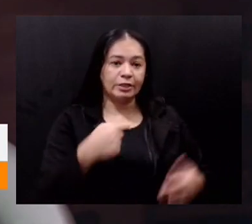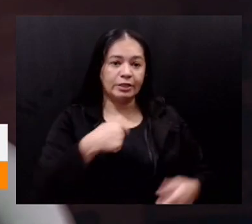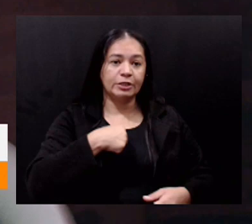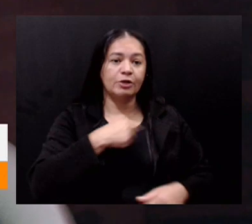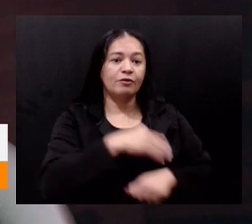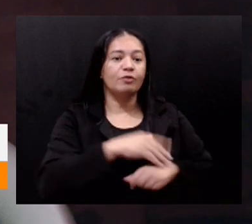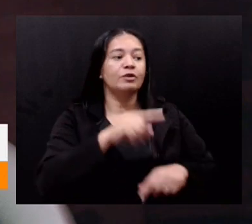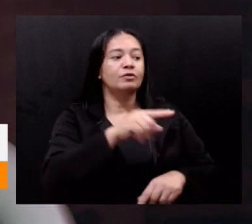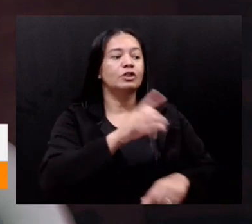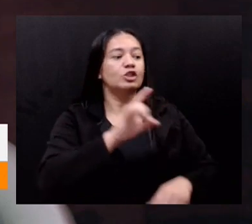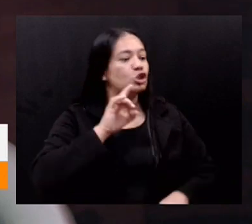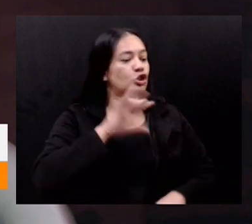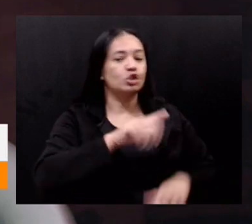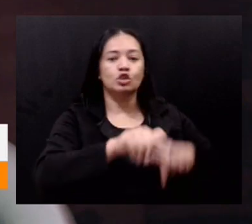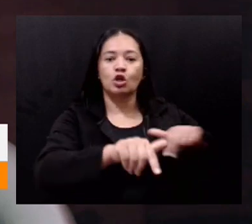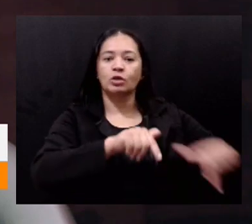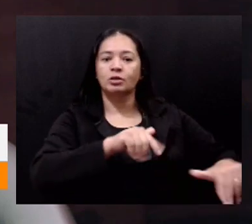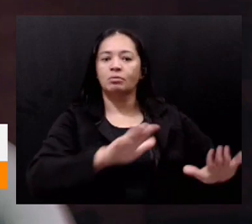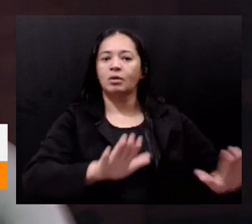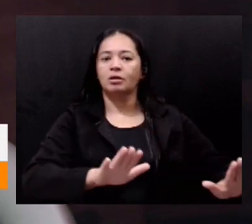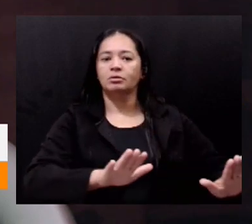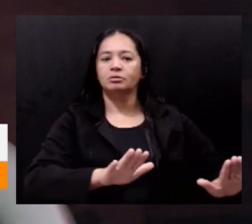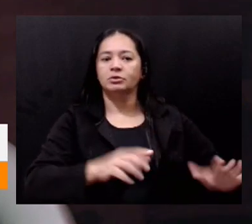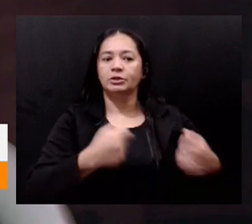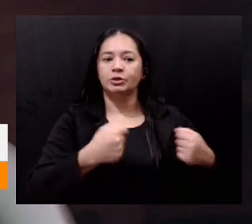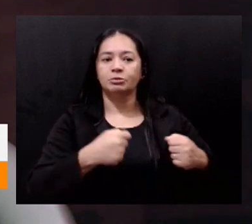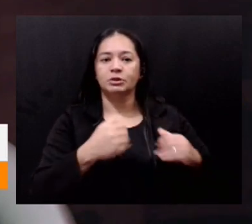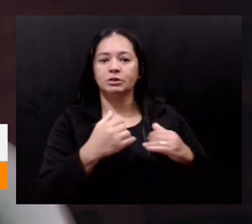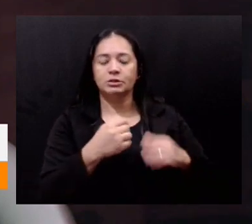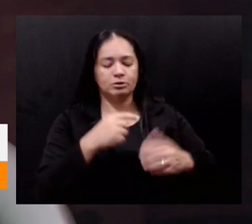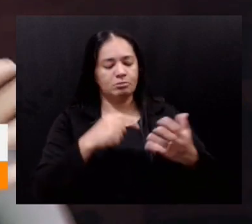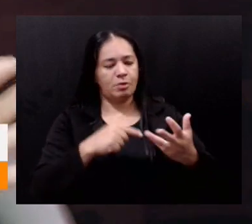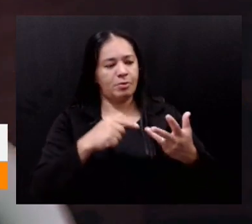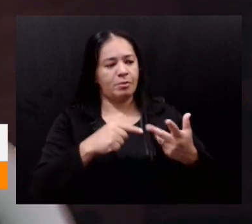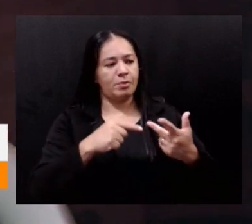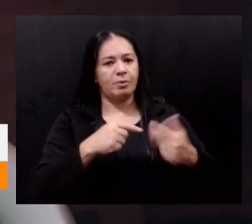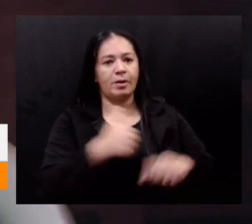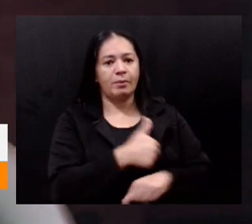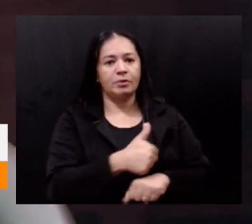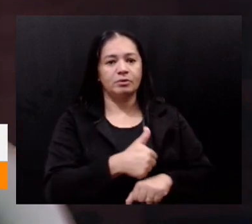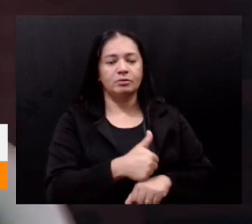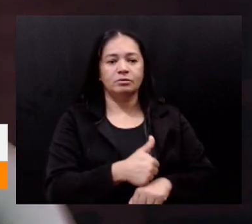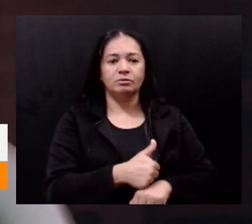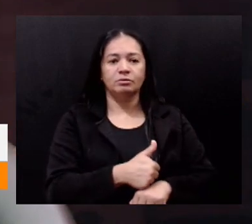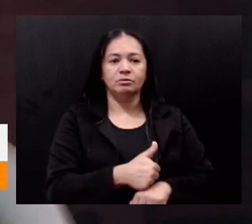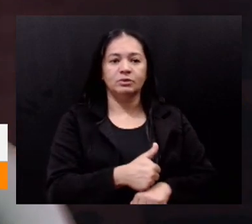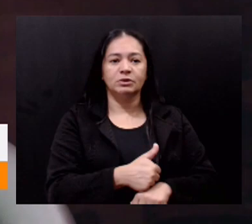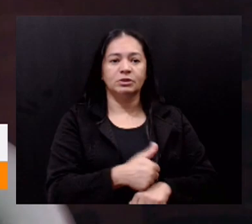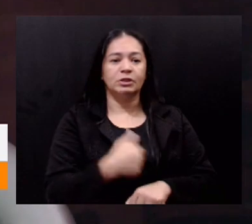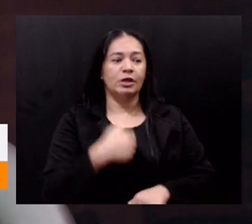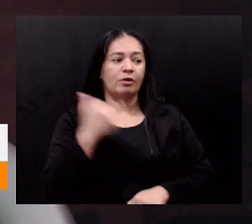o profissional, ó, eu preciso te pontuar sobre isso, isso, isso e isso. Não estou atingindo o seu ego,